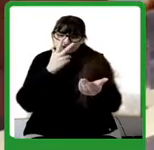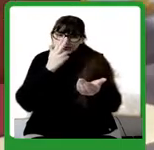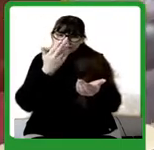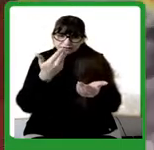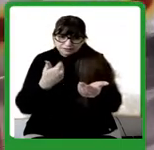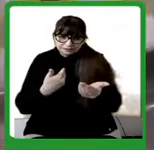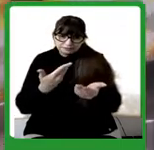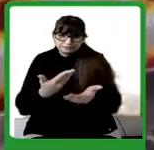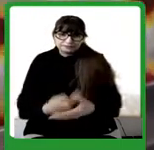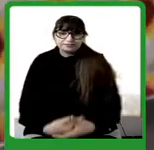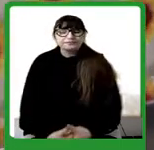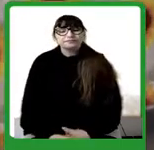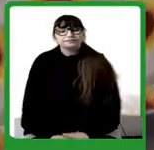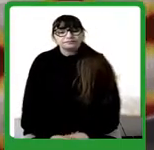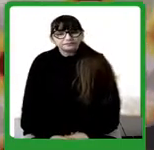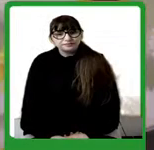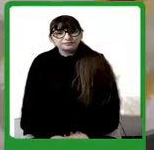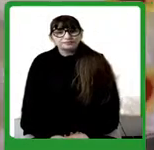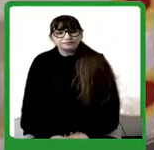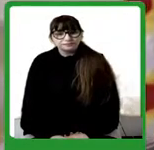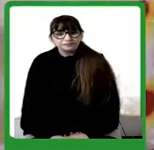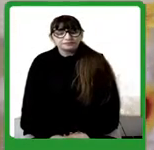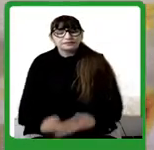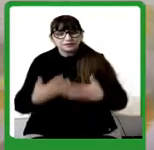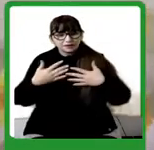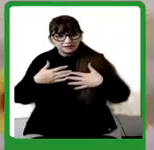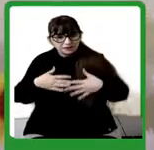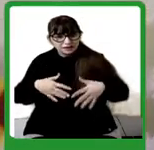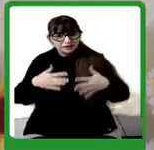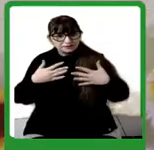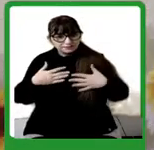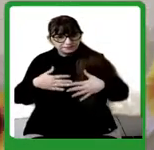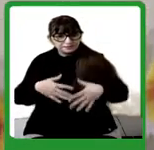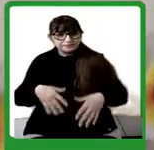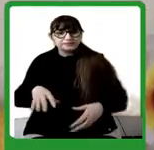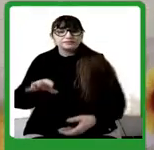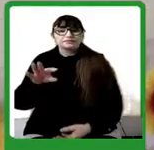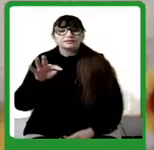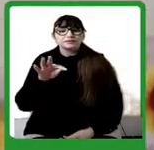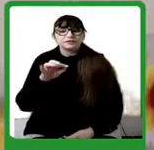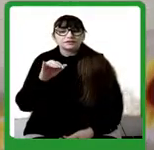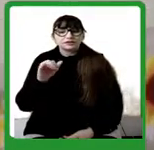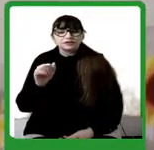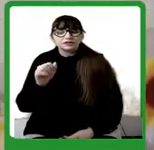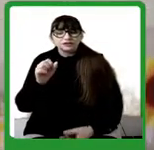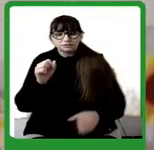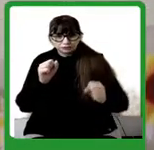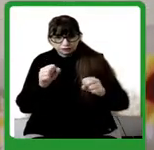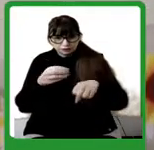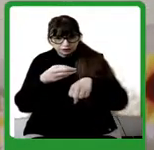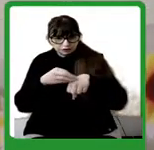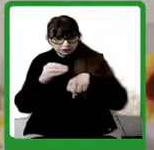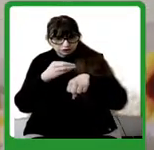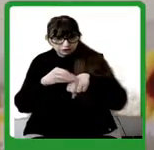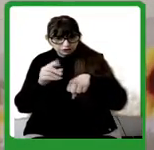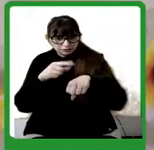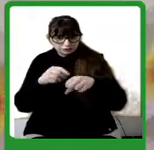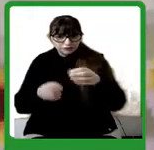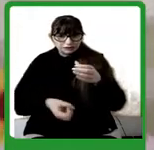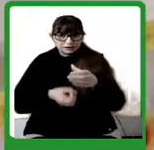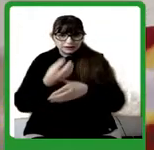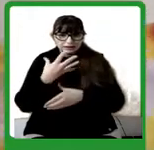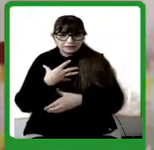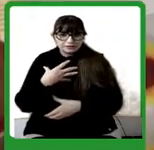tu? Devagar, pimpianeta, tu. Tatiane Rocha, Dona Maria, dá umas dicas pra gente criar os filhos,